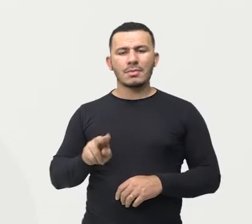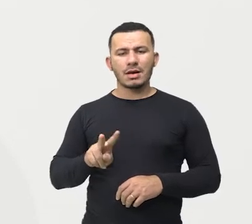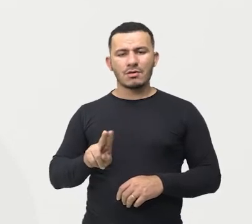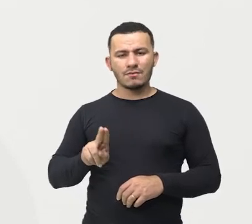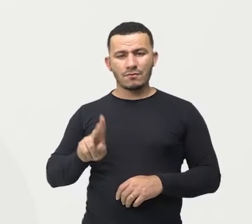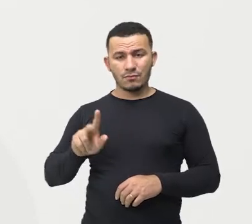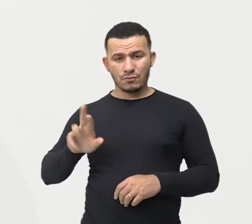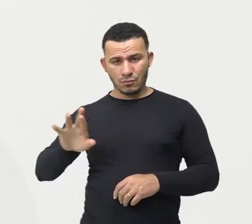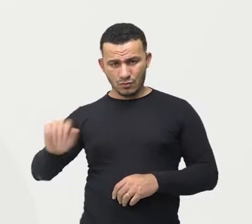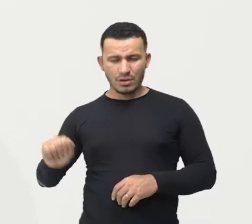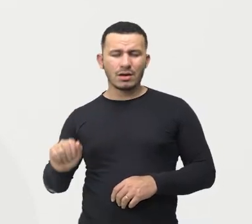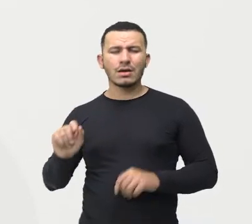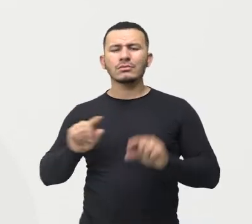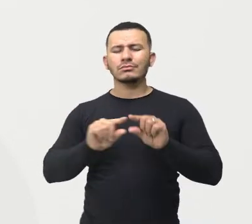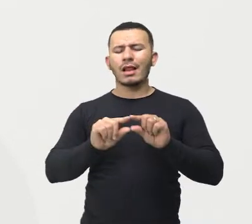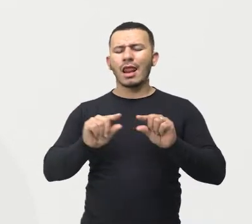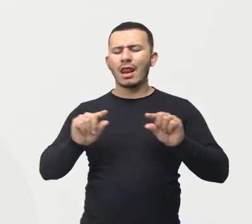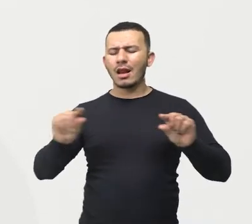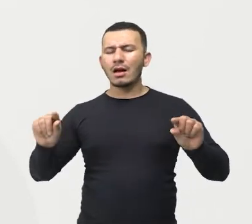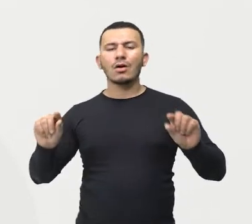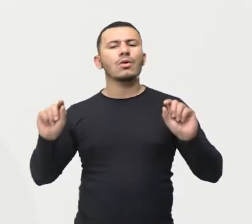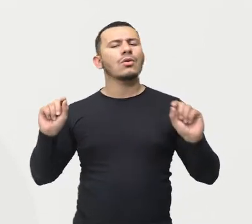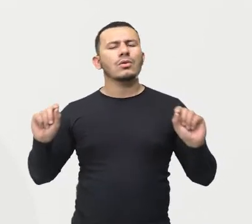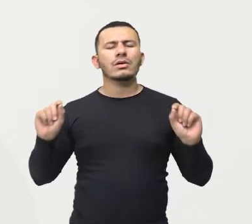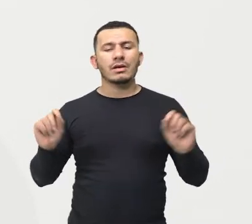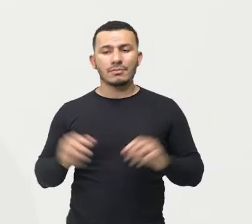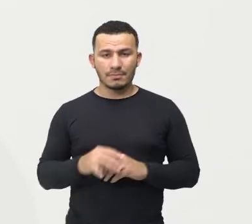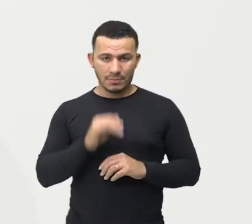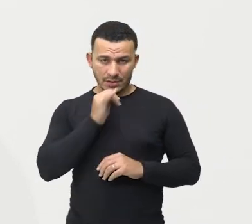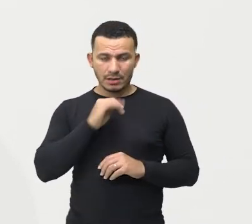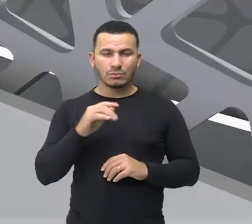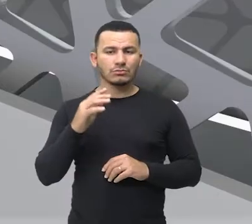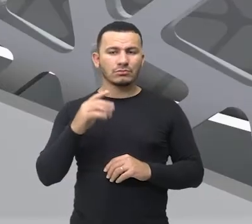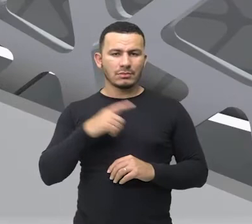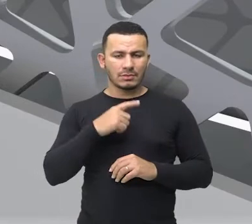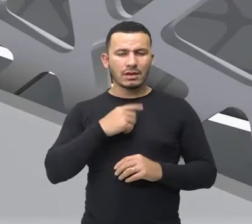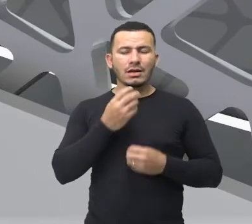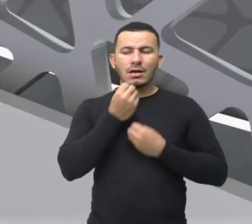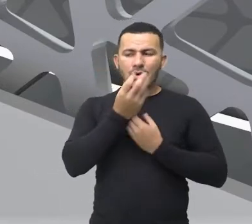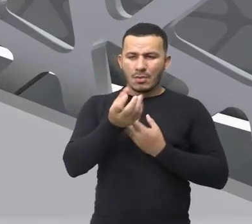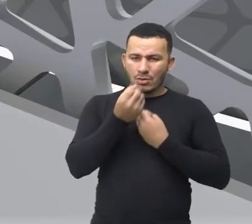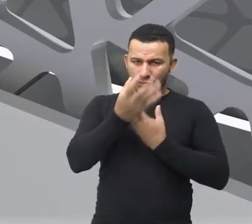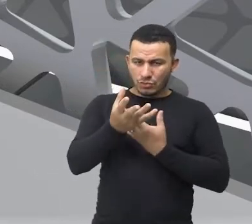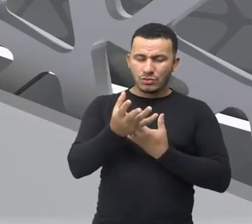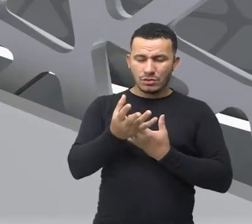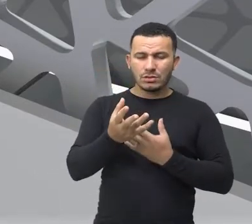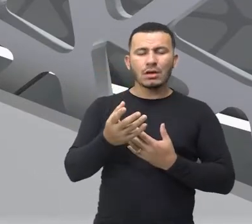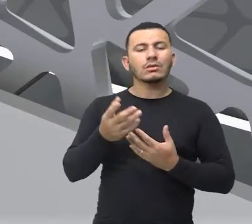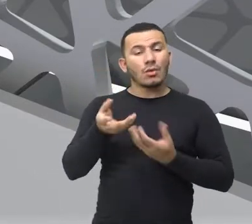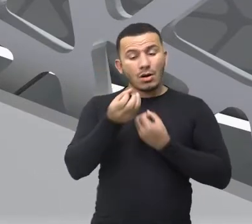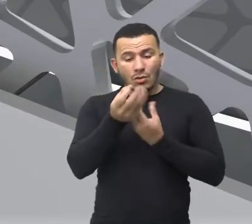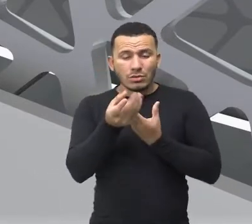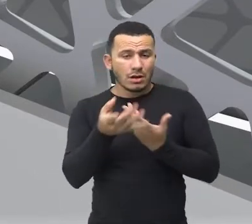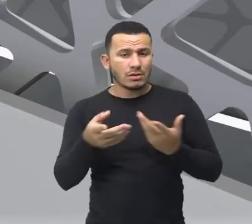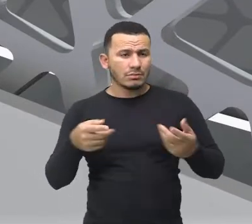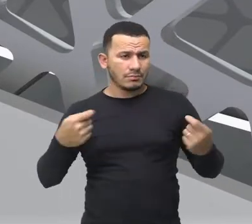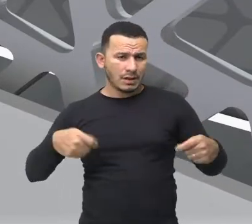Ok? Então, vamos pensar aqui. Quando você tem uma notícia, essa notícia ela tem que